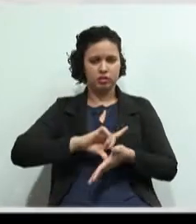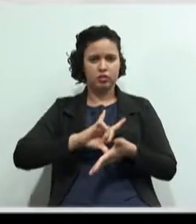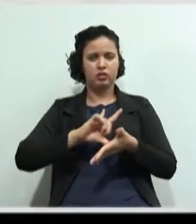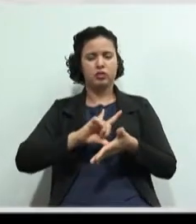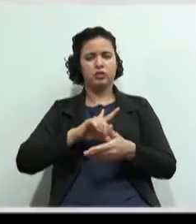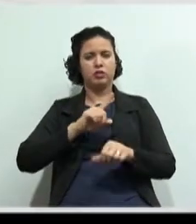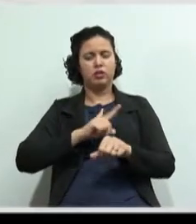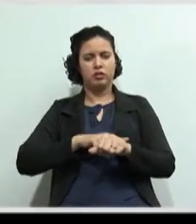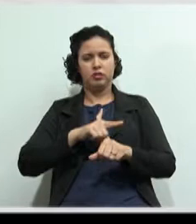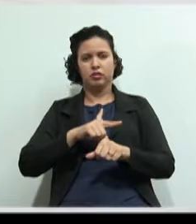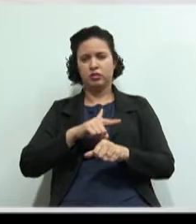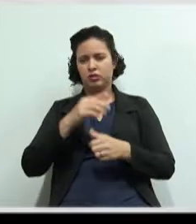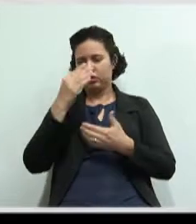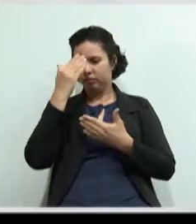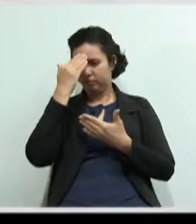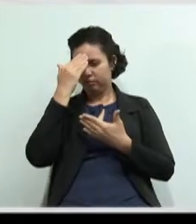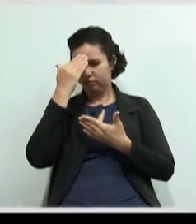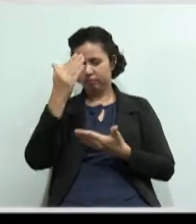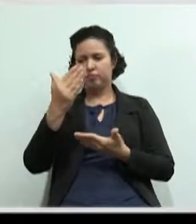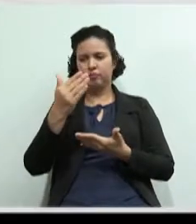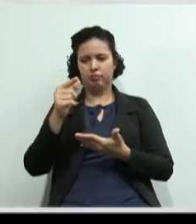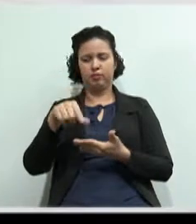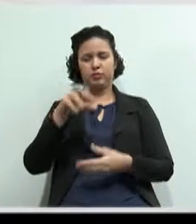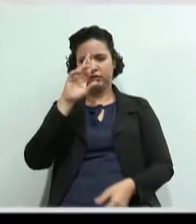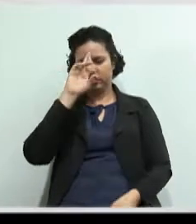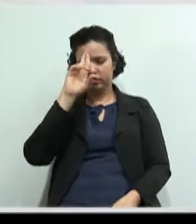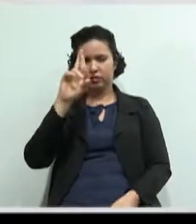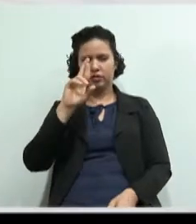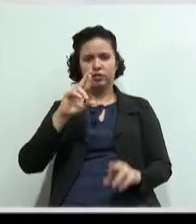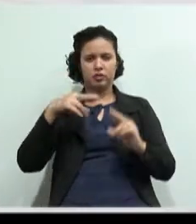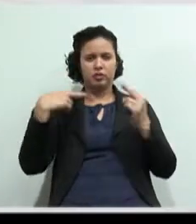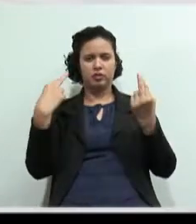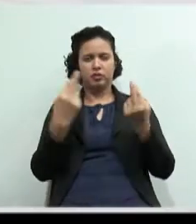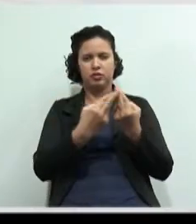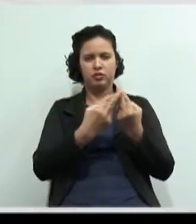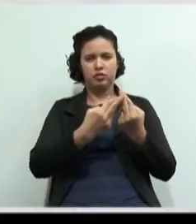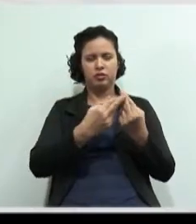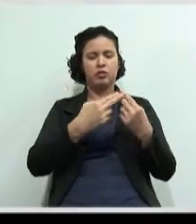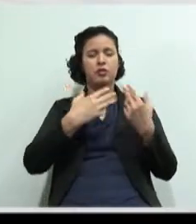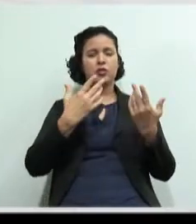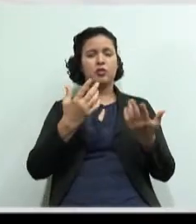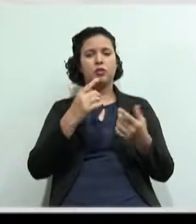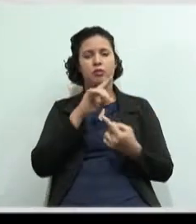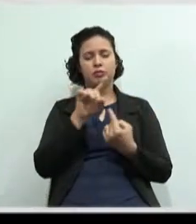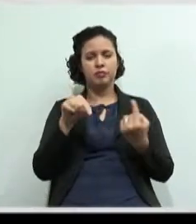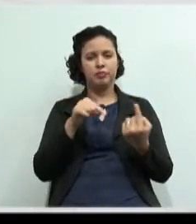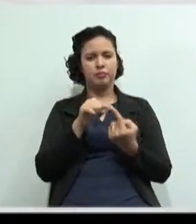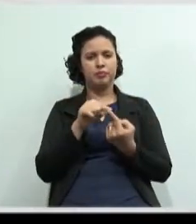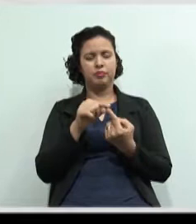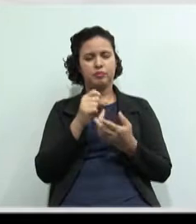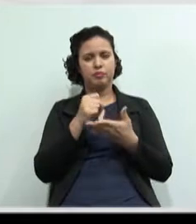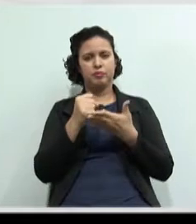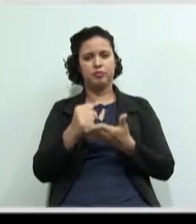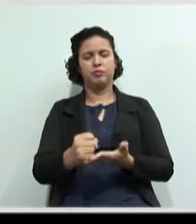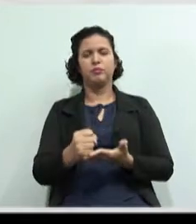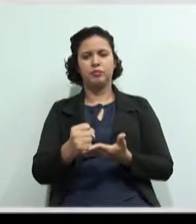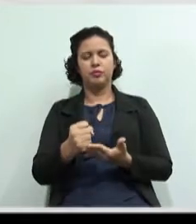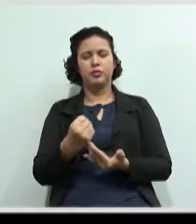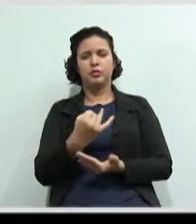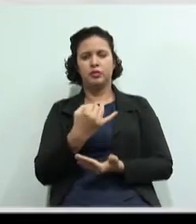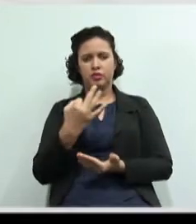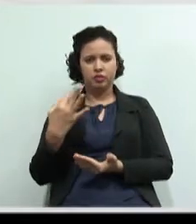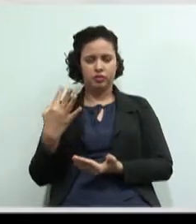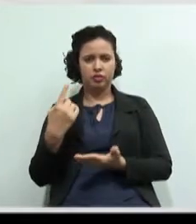ainda chamou o chefe para uma reunião, ele ficou até surpreso, não é verdade? Os objetivos são estabelecidos em termos quantitativos